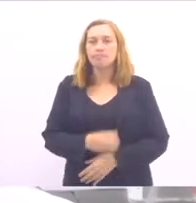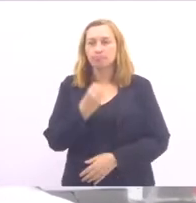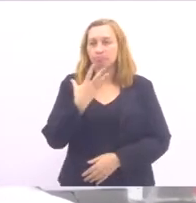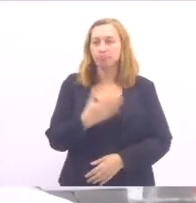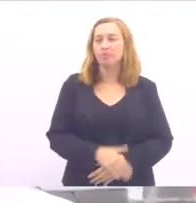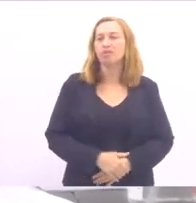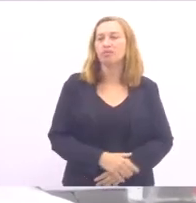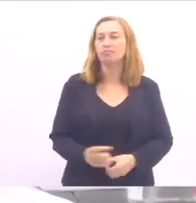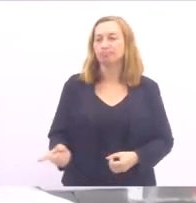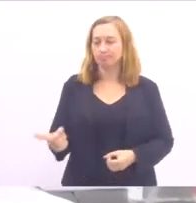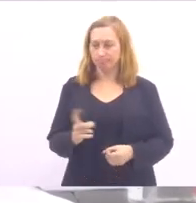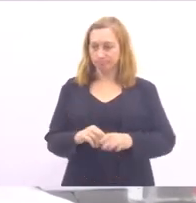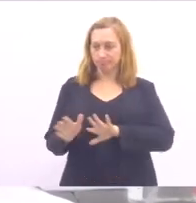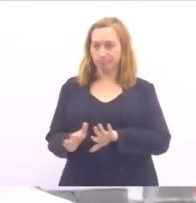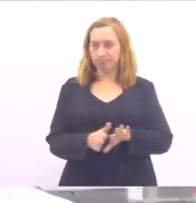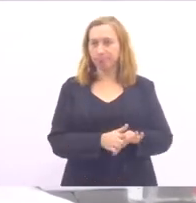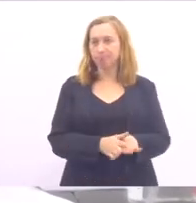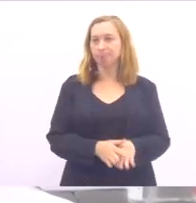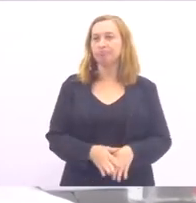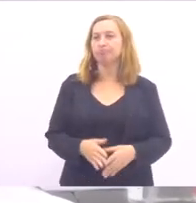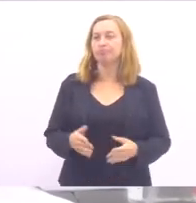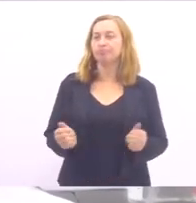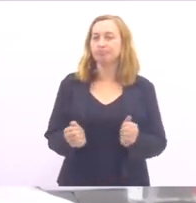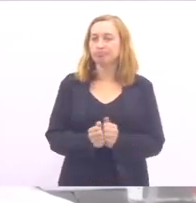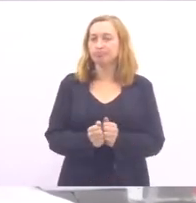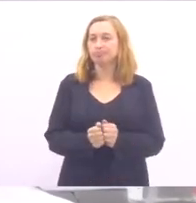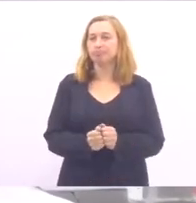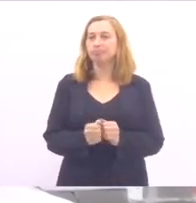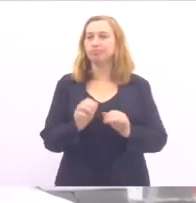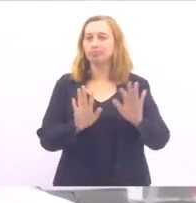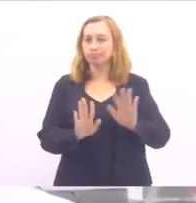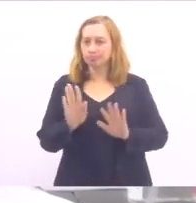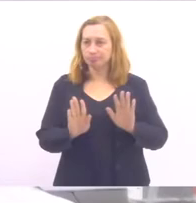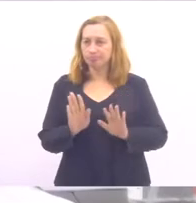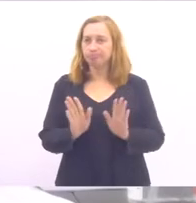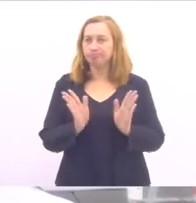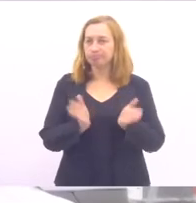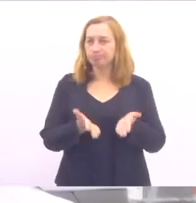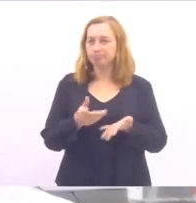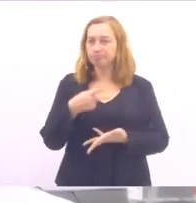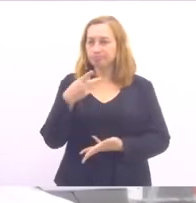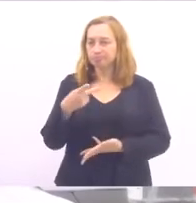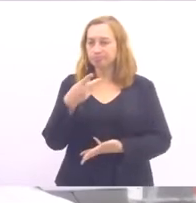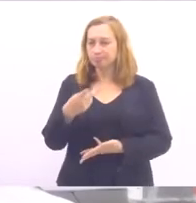mas então vamos lá. Vamos tratar junto, então, licenciamento. Então agora vamos falar